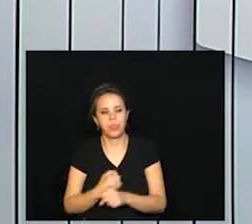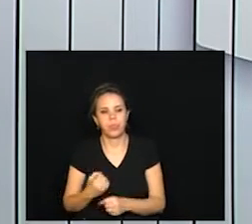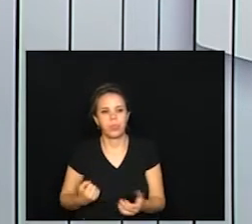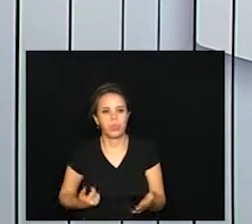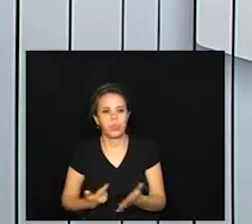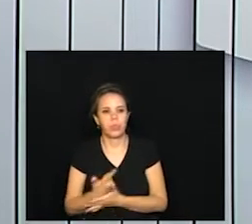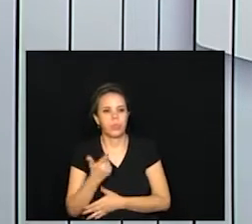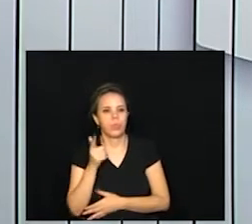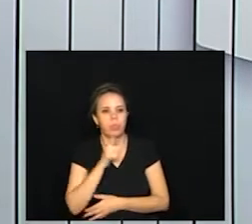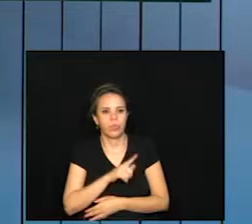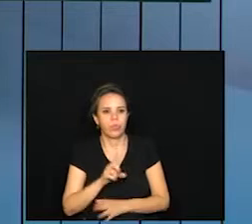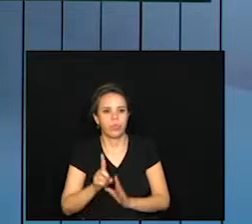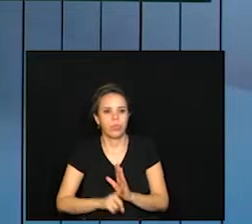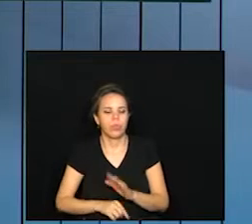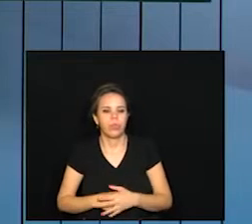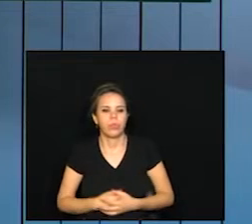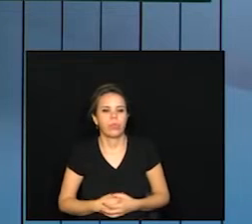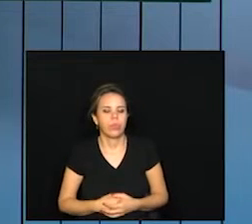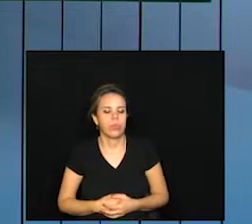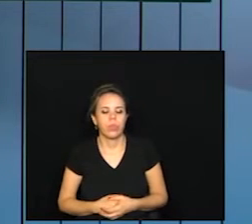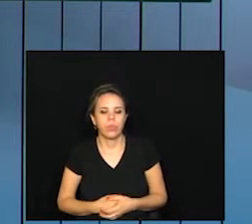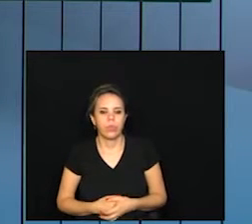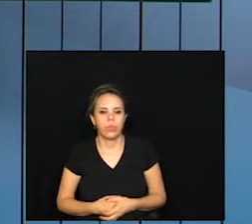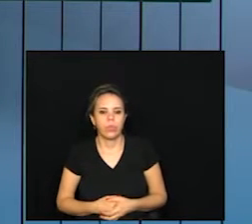para conseguir os direitos?